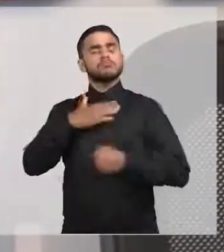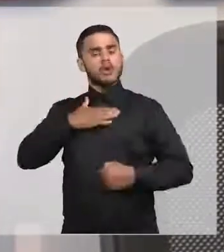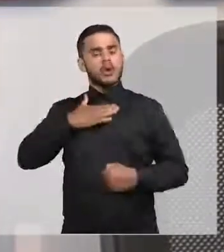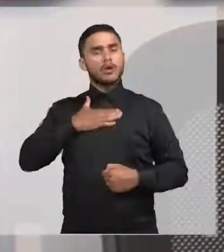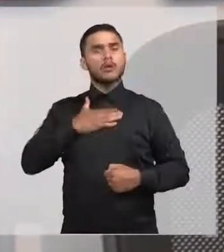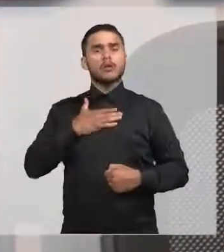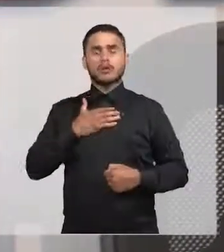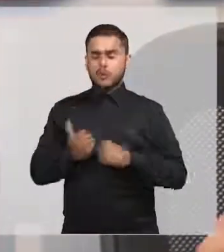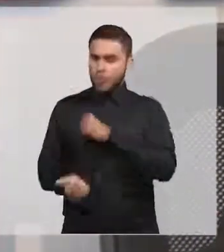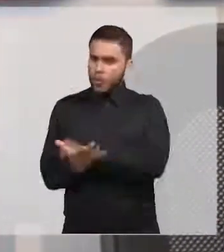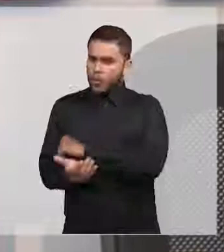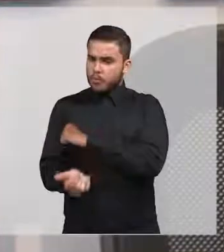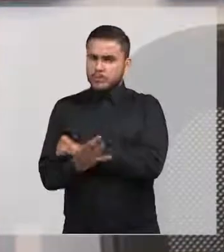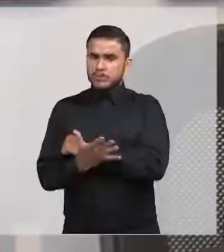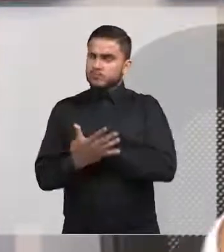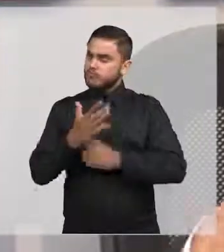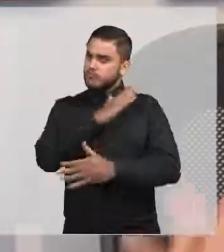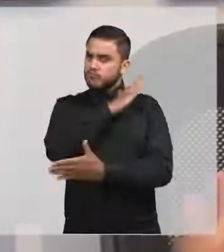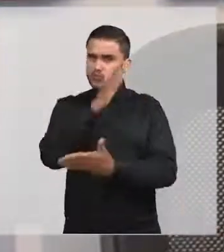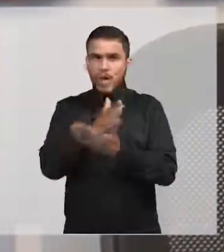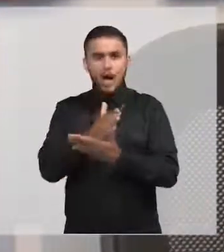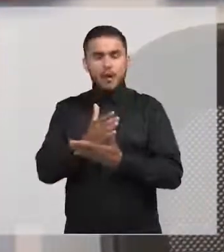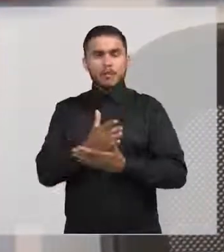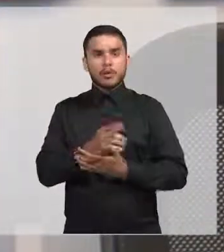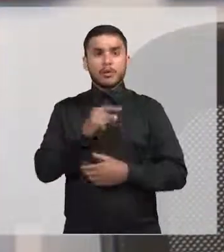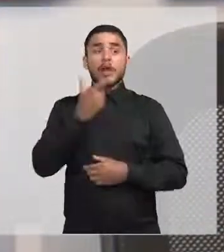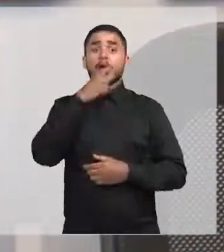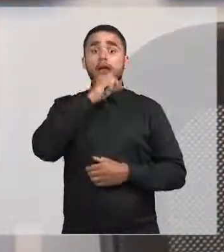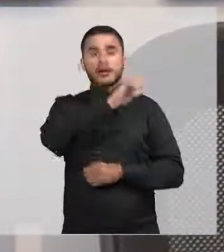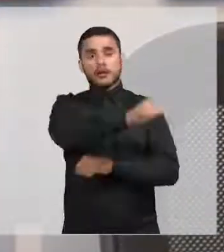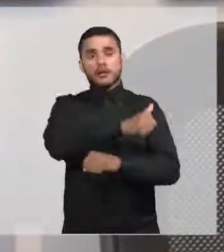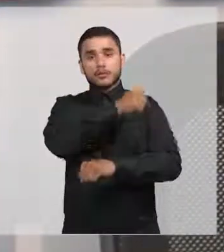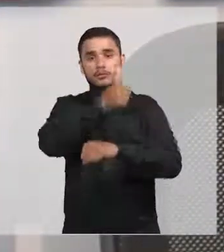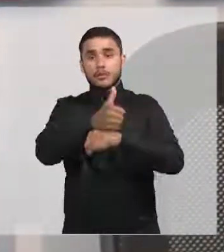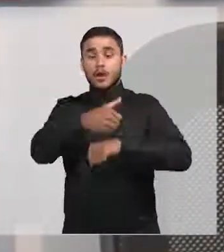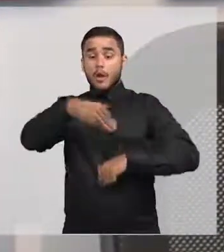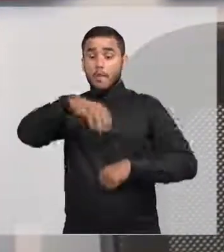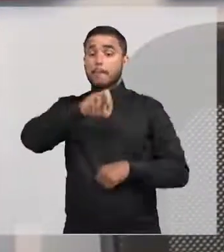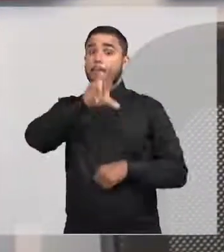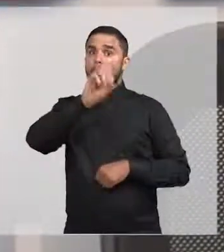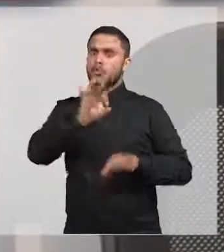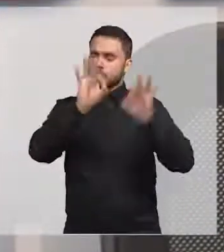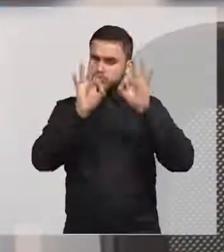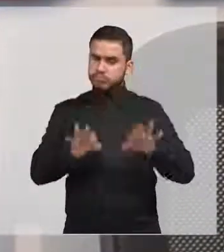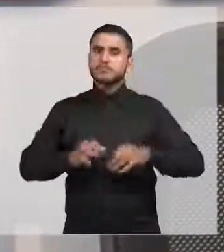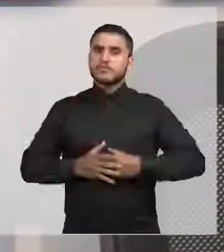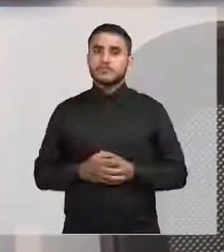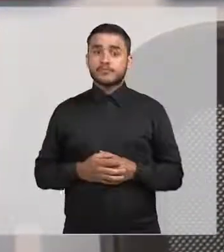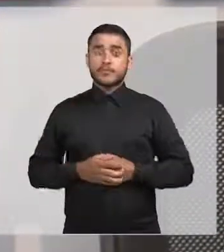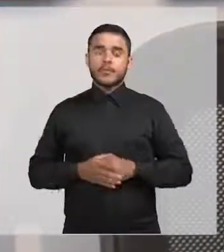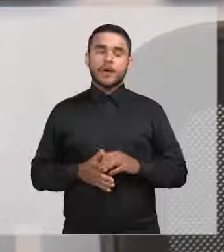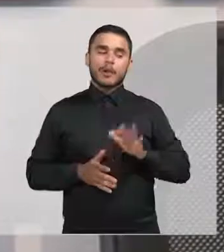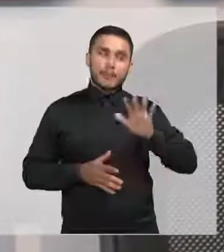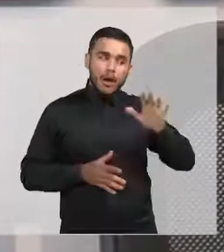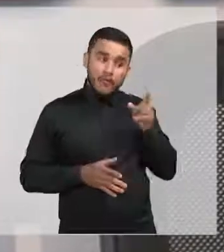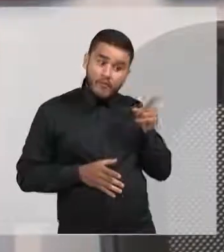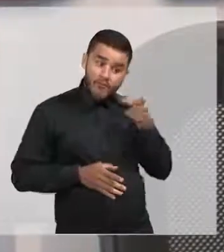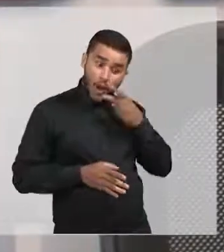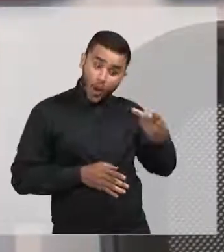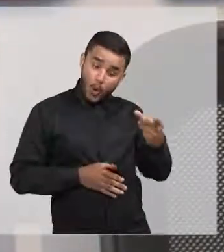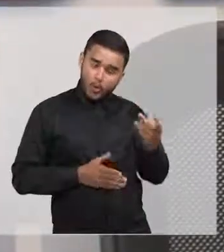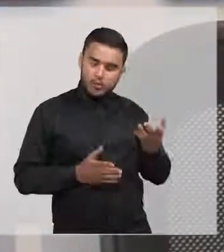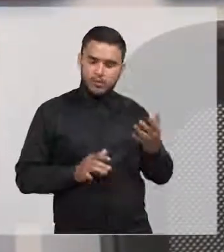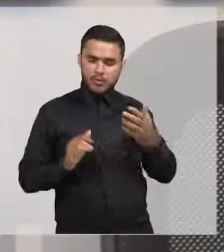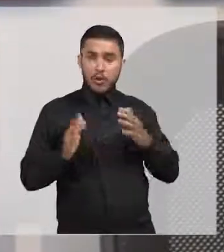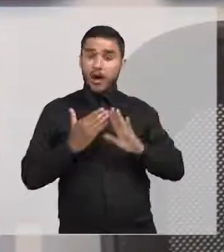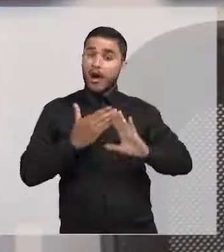Messias Bolsonaro, criasse estatura de liderança, se tornou presidente. Havia, com certeza, entre